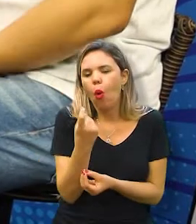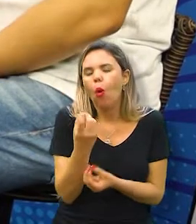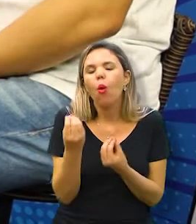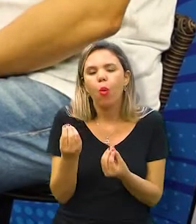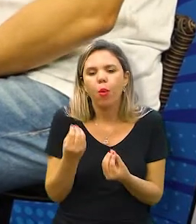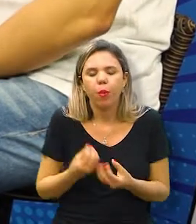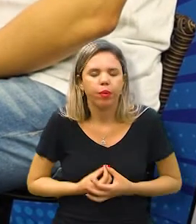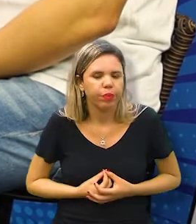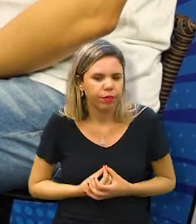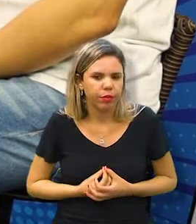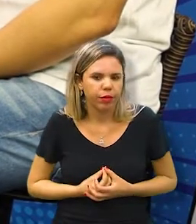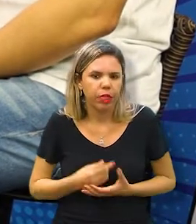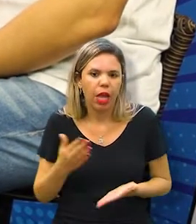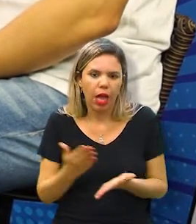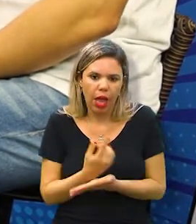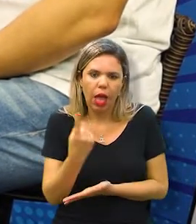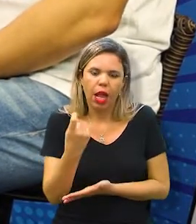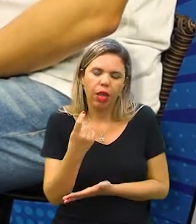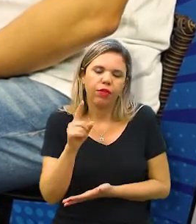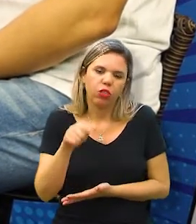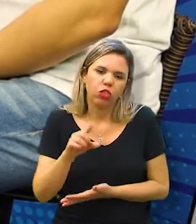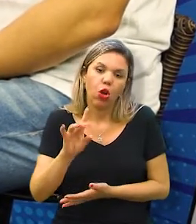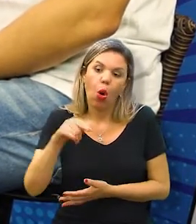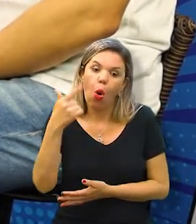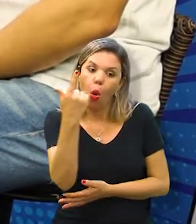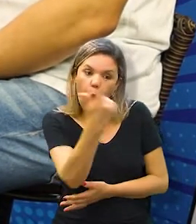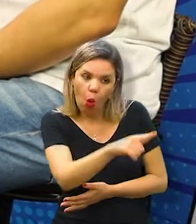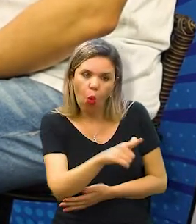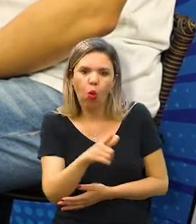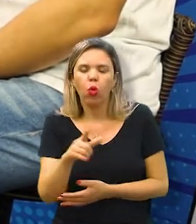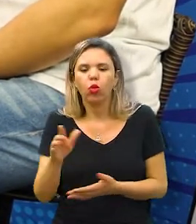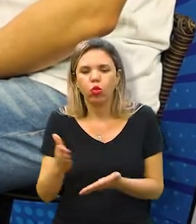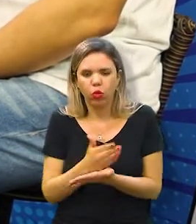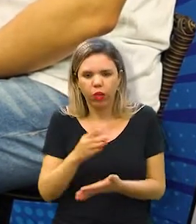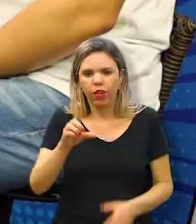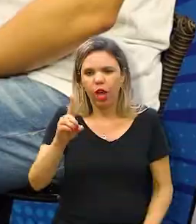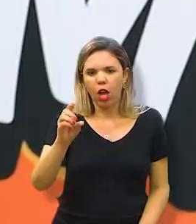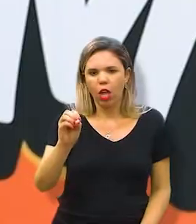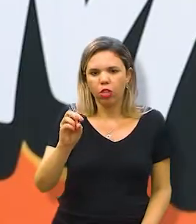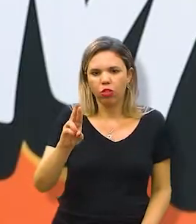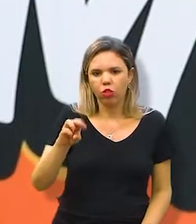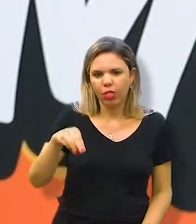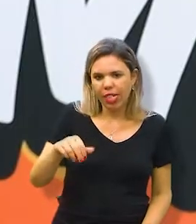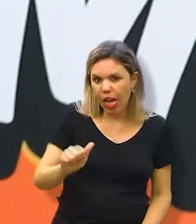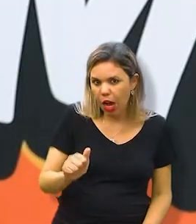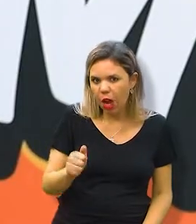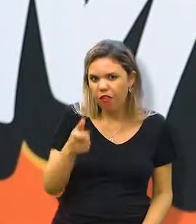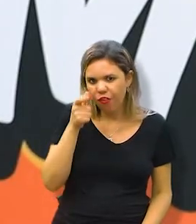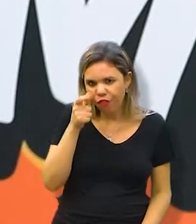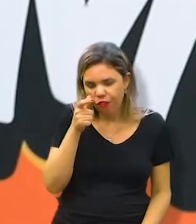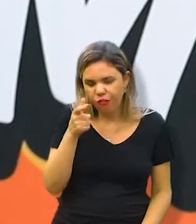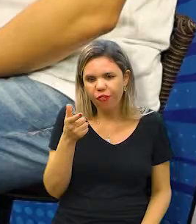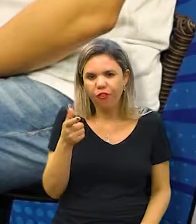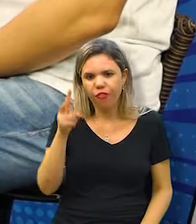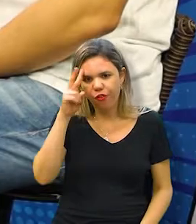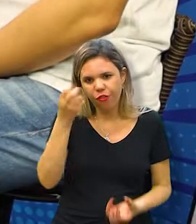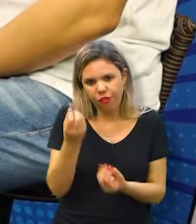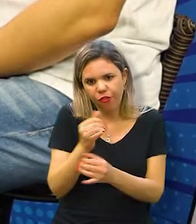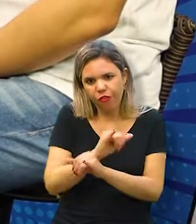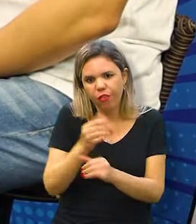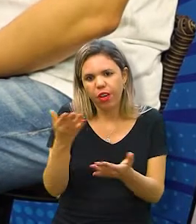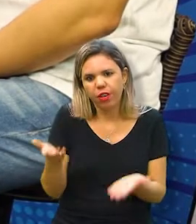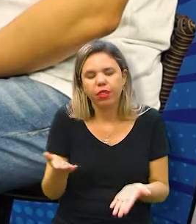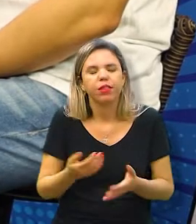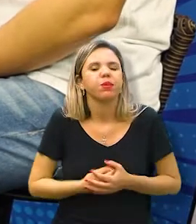única? Não, esse é um livro único, mas vem outro dorama por aí. Então já vamos pegar essas